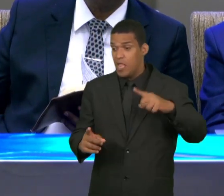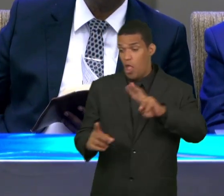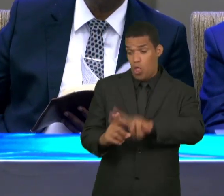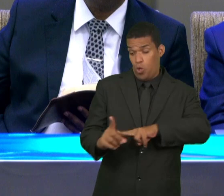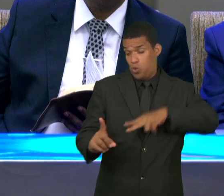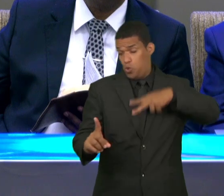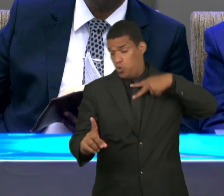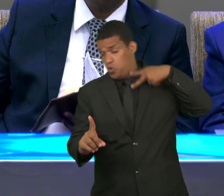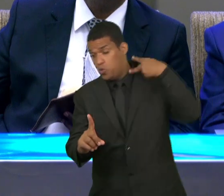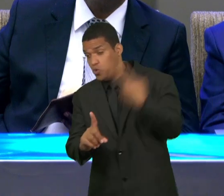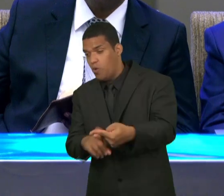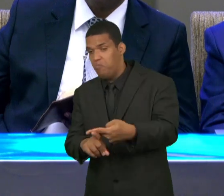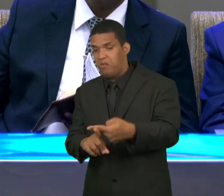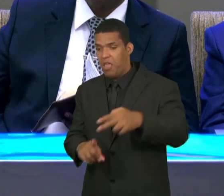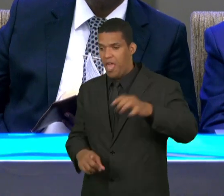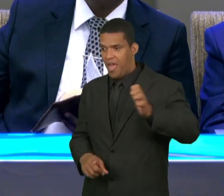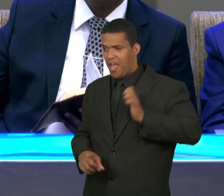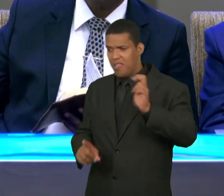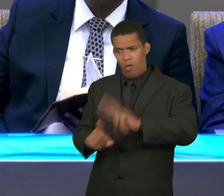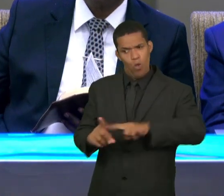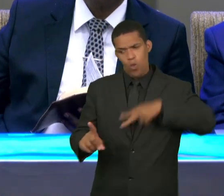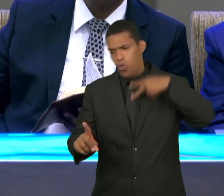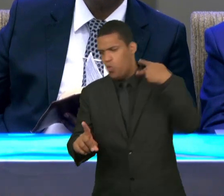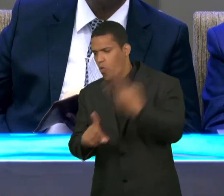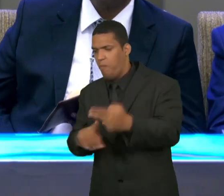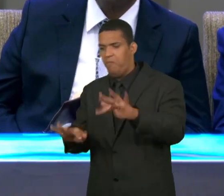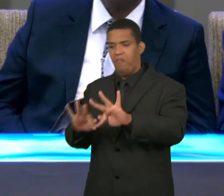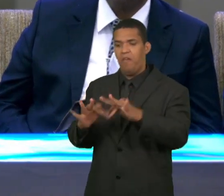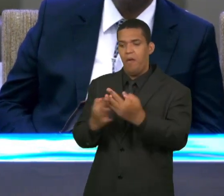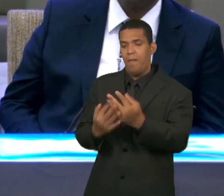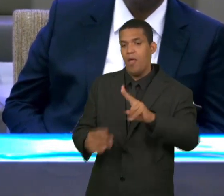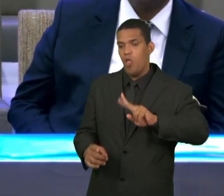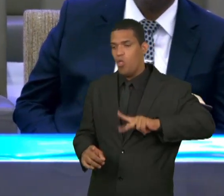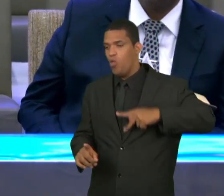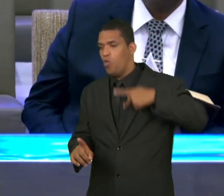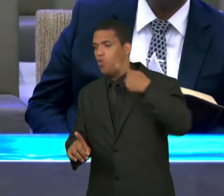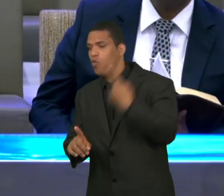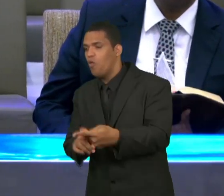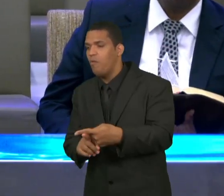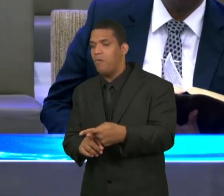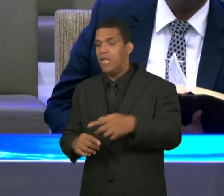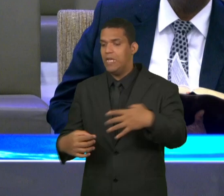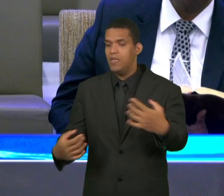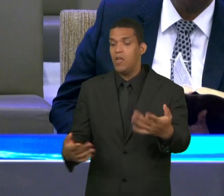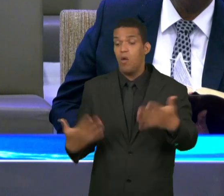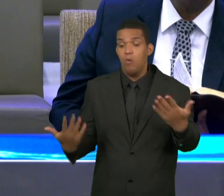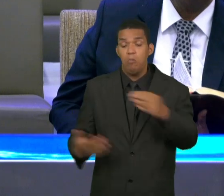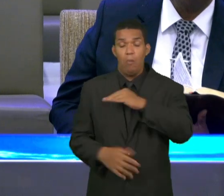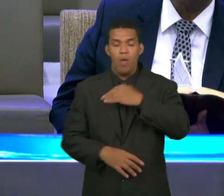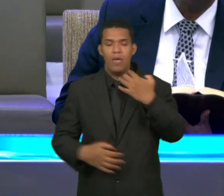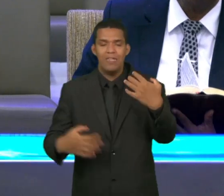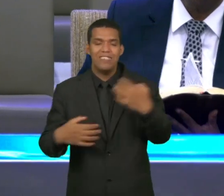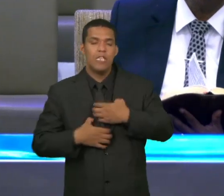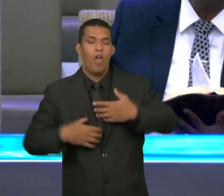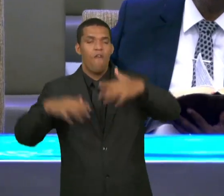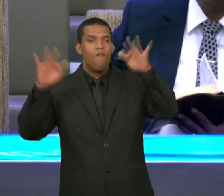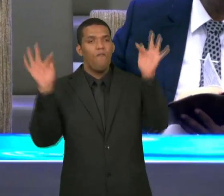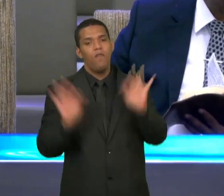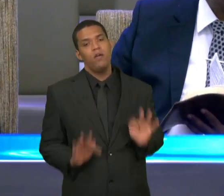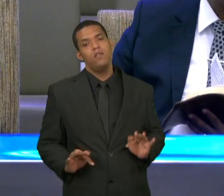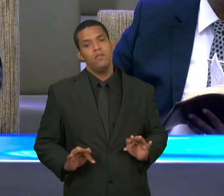de riqueza, de família e morrerás farto de dias infelizes. Deus não diz.